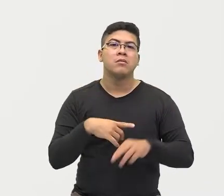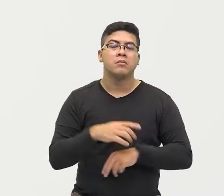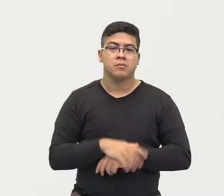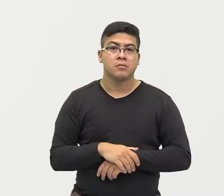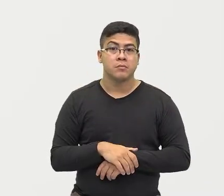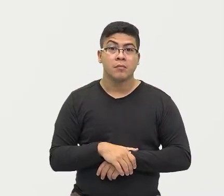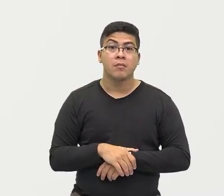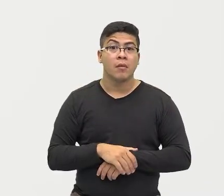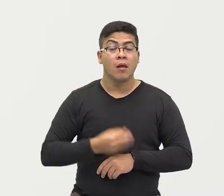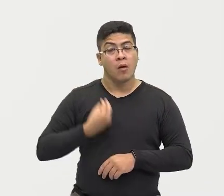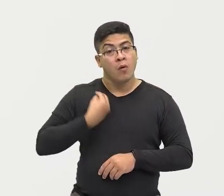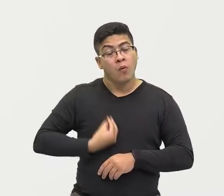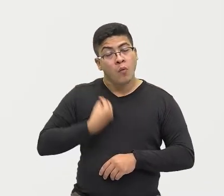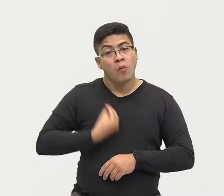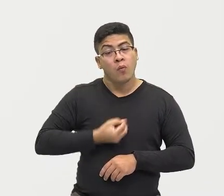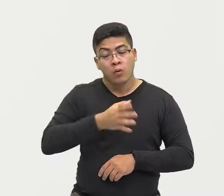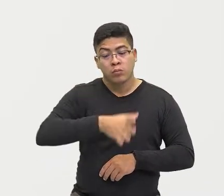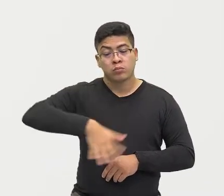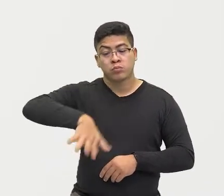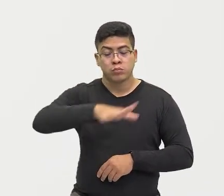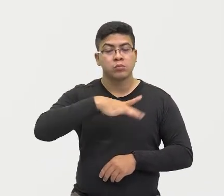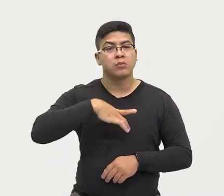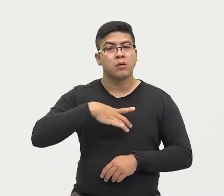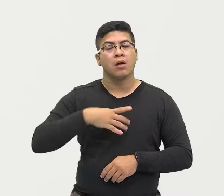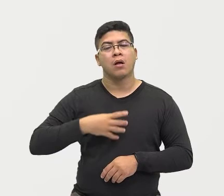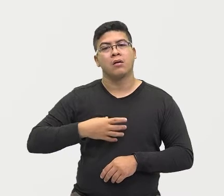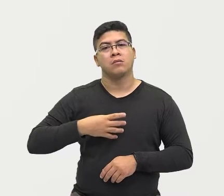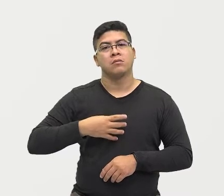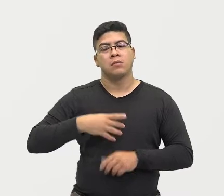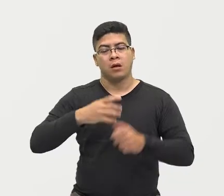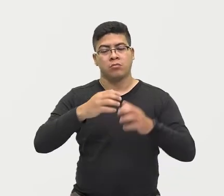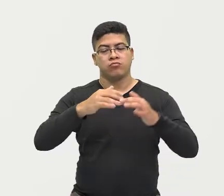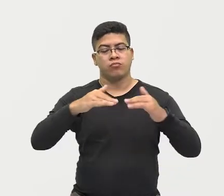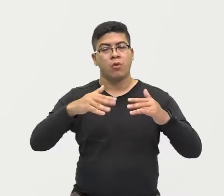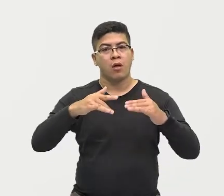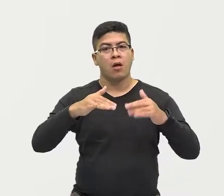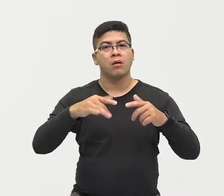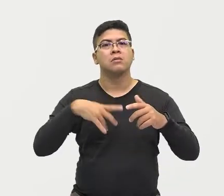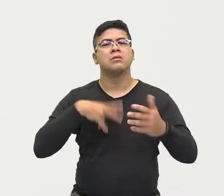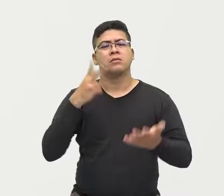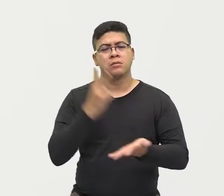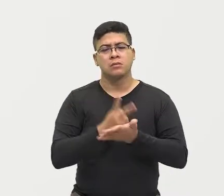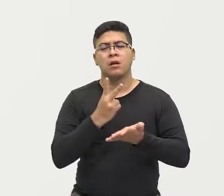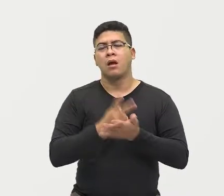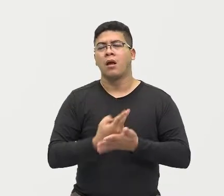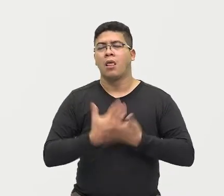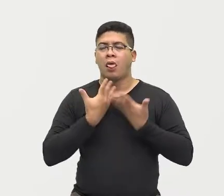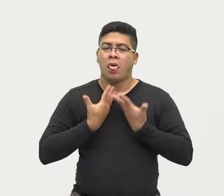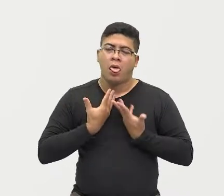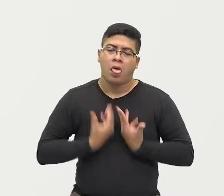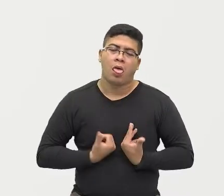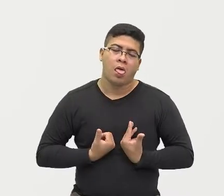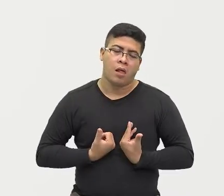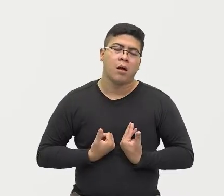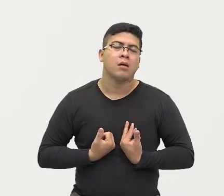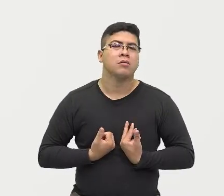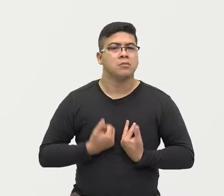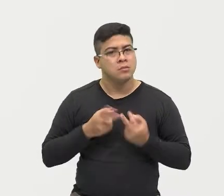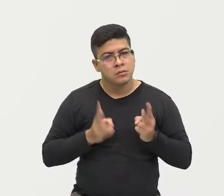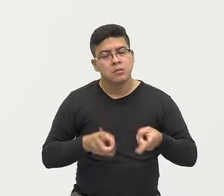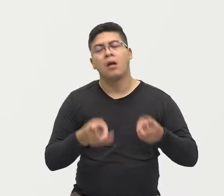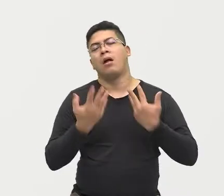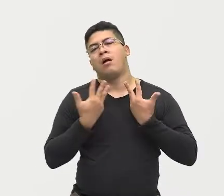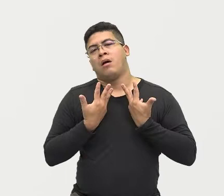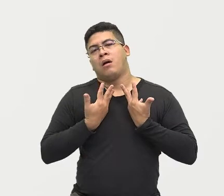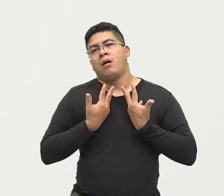O Jeca Tatu, que vive à margem da cidade grande e da história, sempre de cócoras. O personagem sempre de